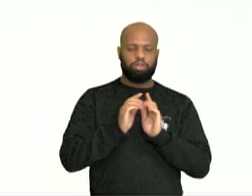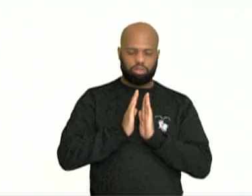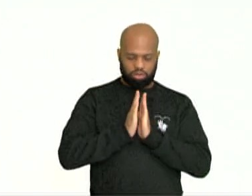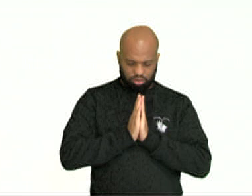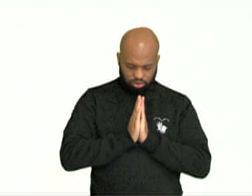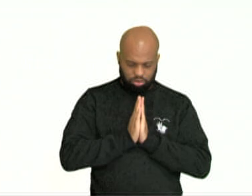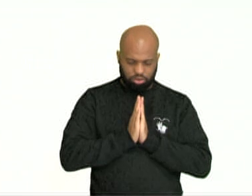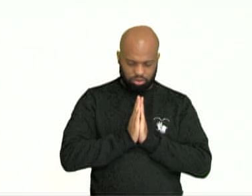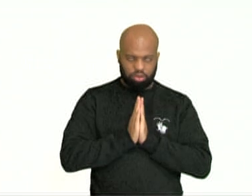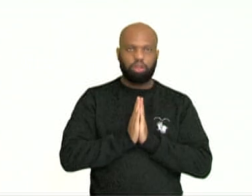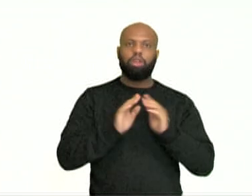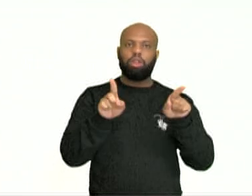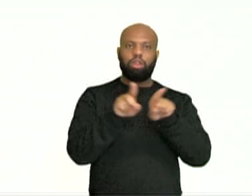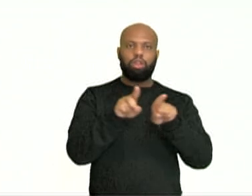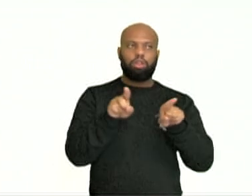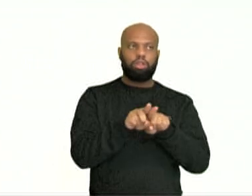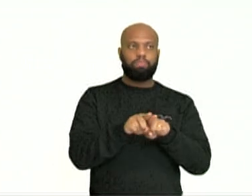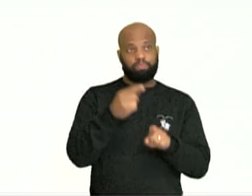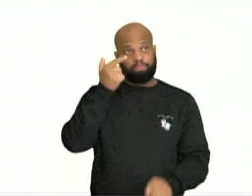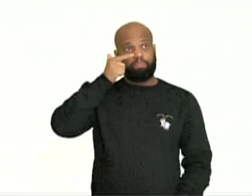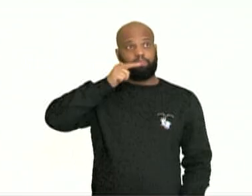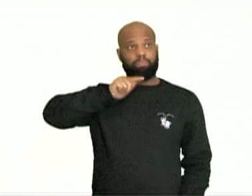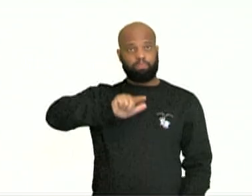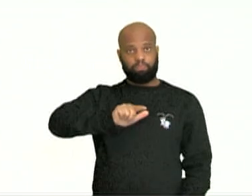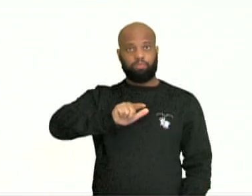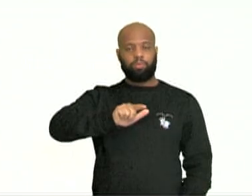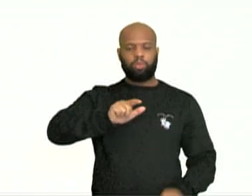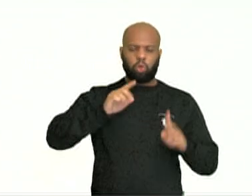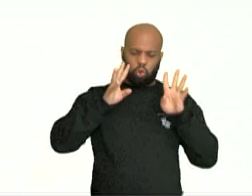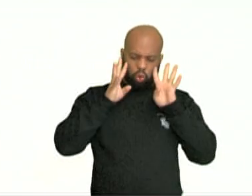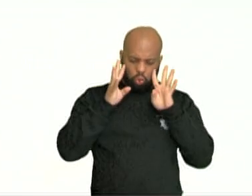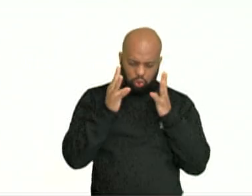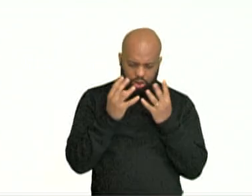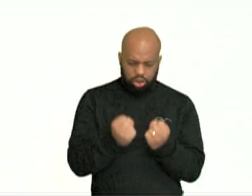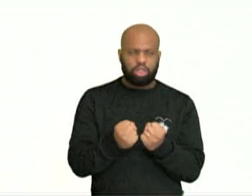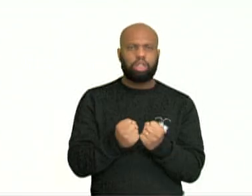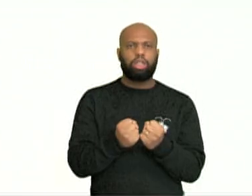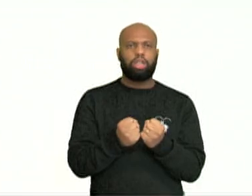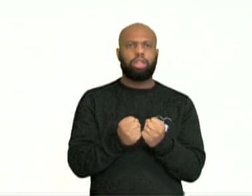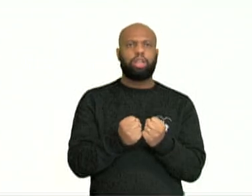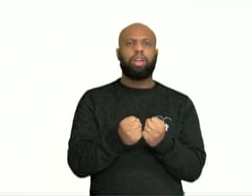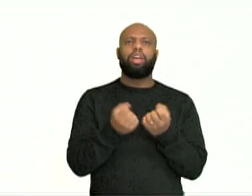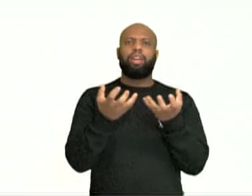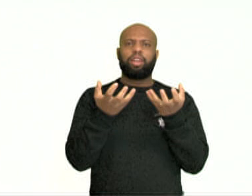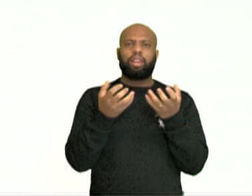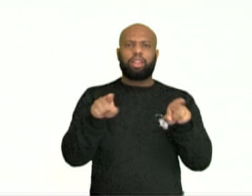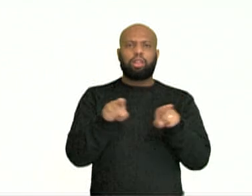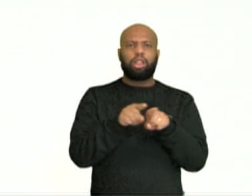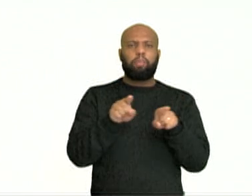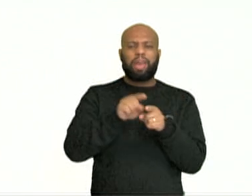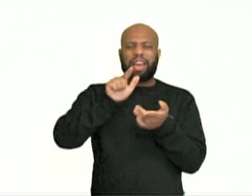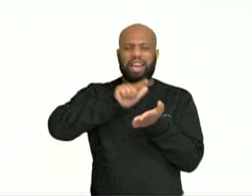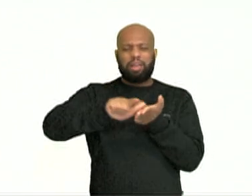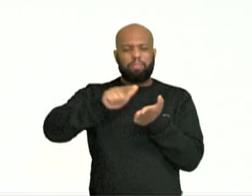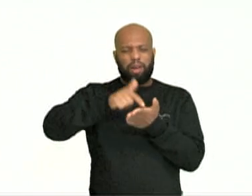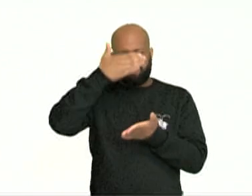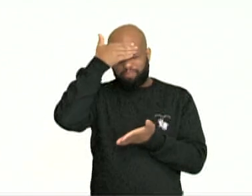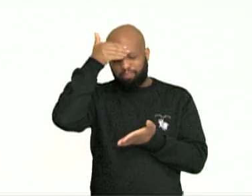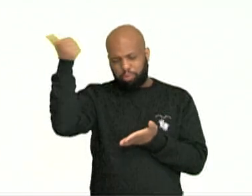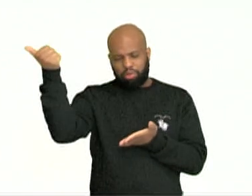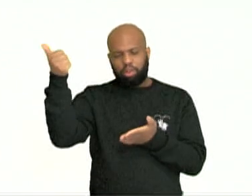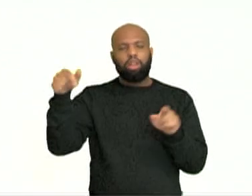e oração, conseguir concentrar, esvaziar a mente, ter essas